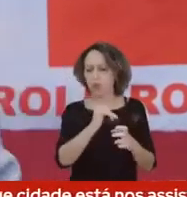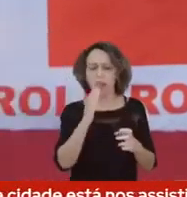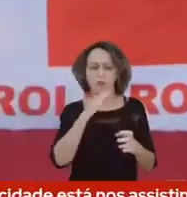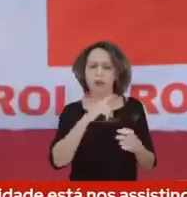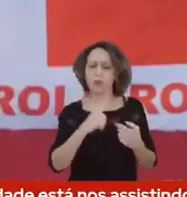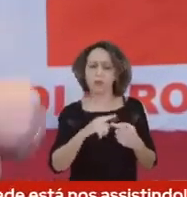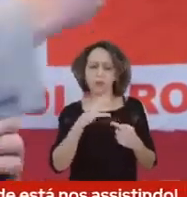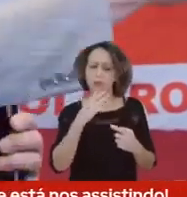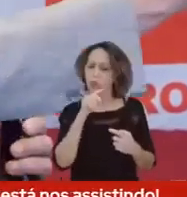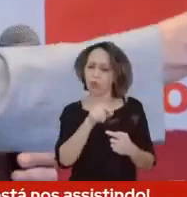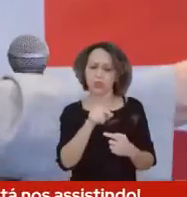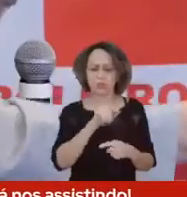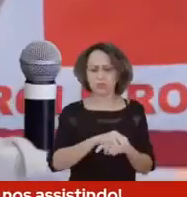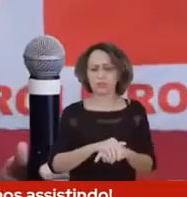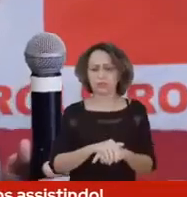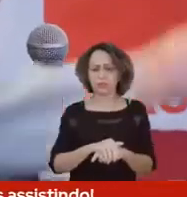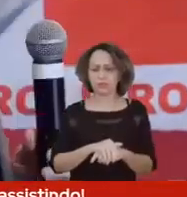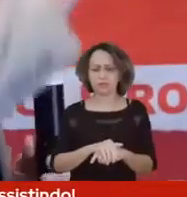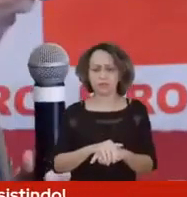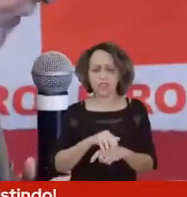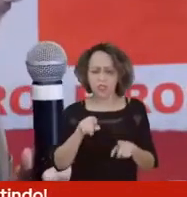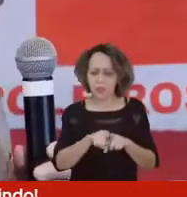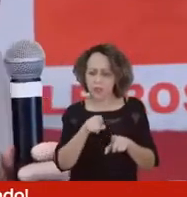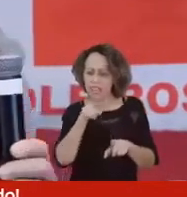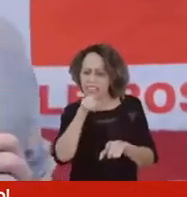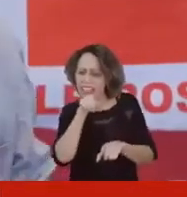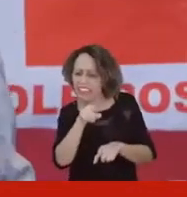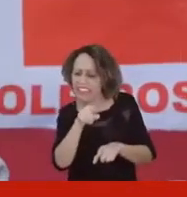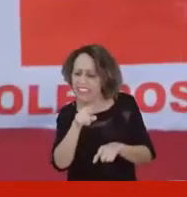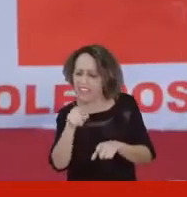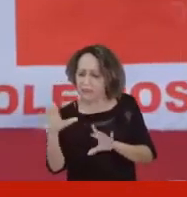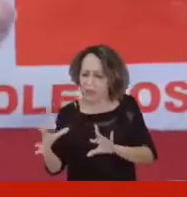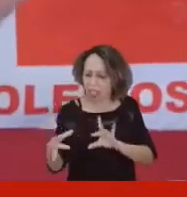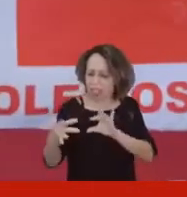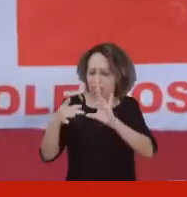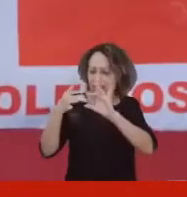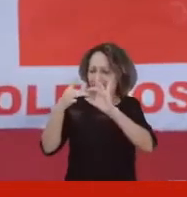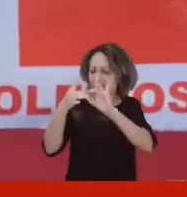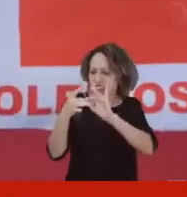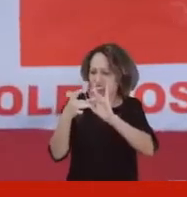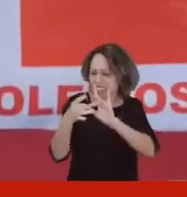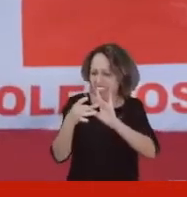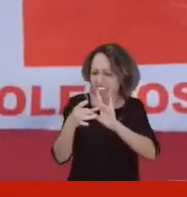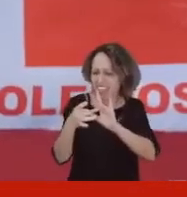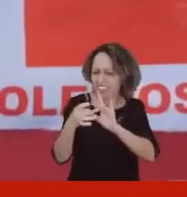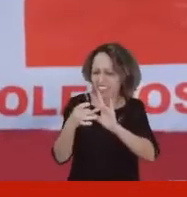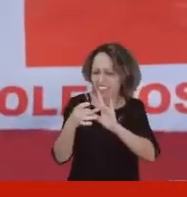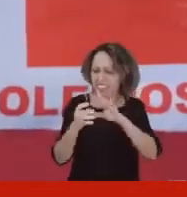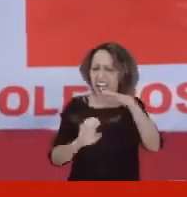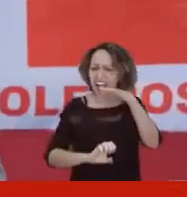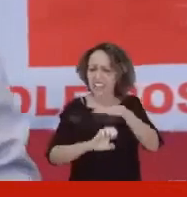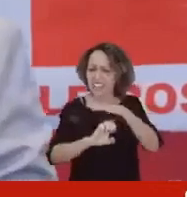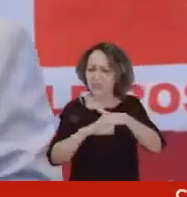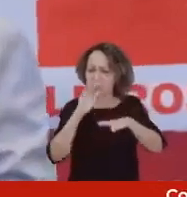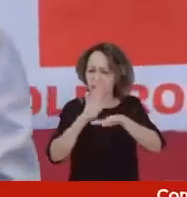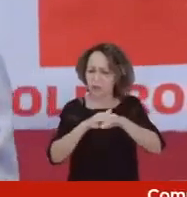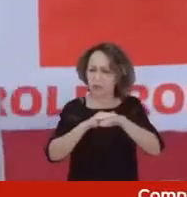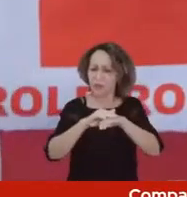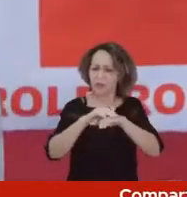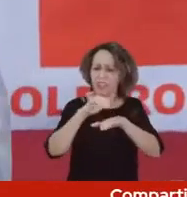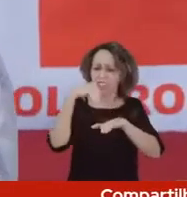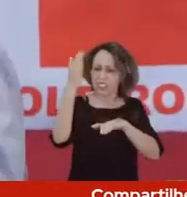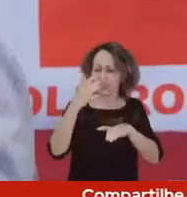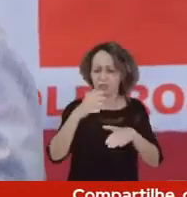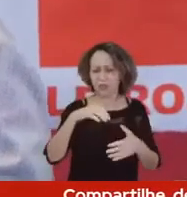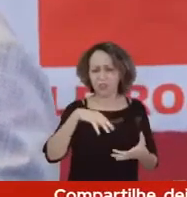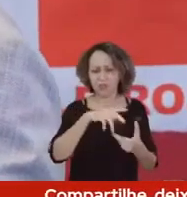E que ele é muito mais ligado às empresas estrangeiras do que às nossas. De que ele faz parte